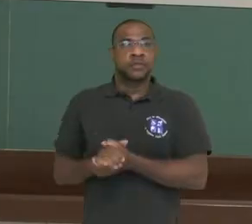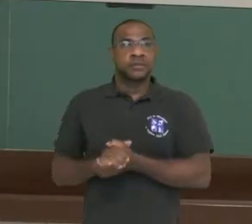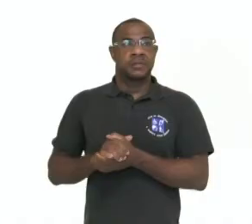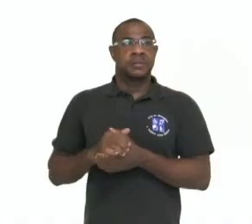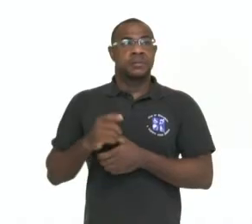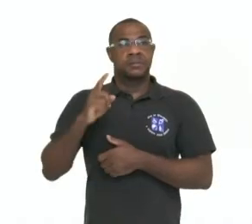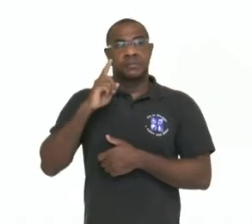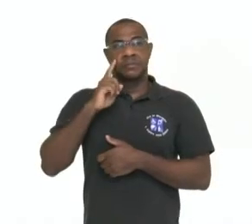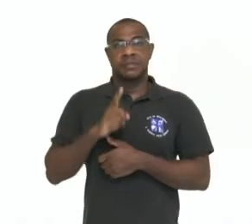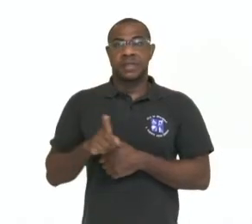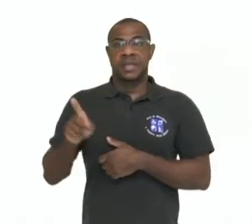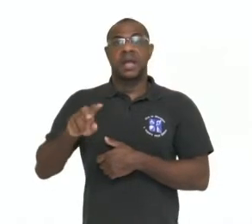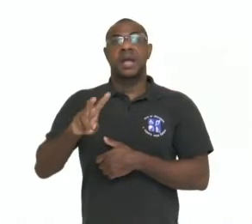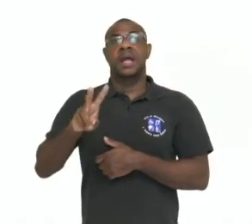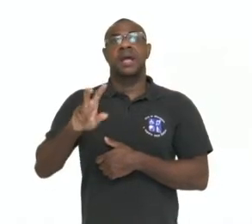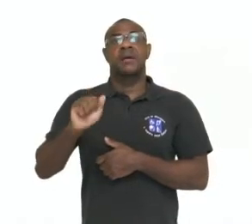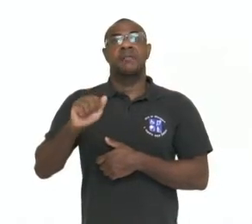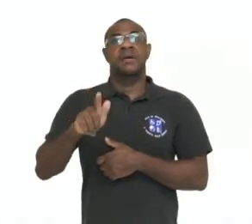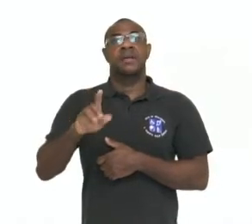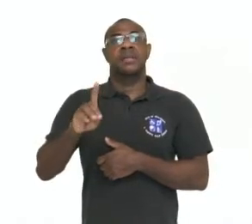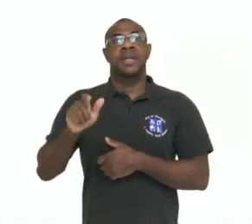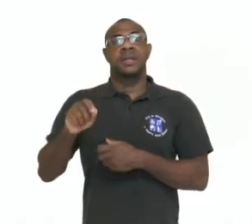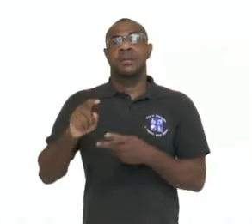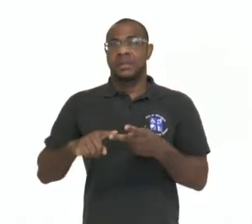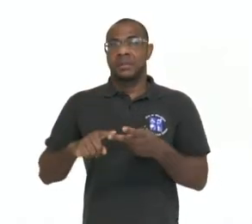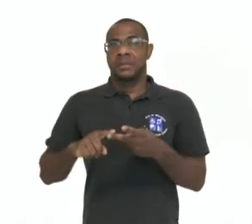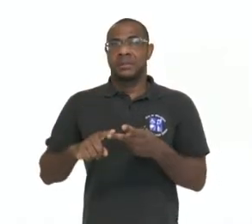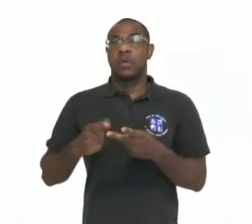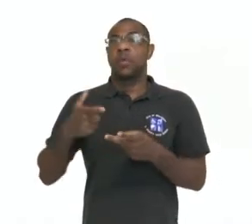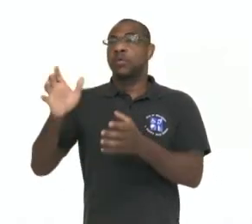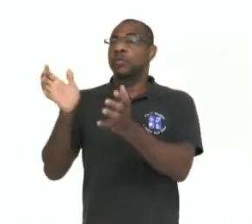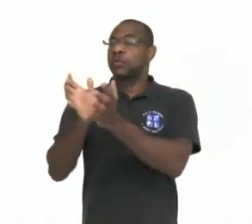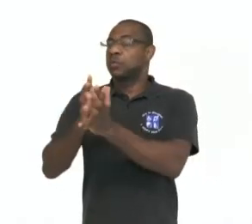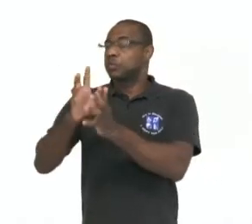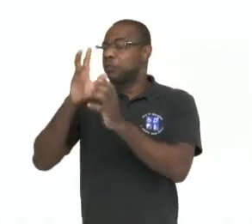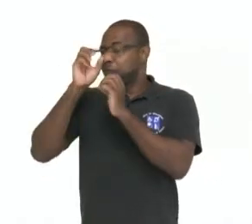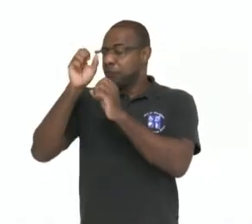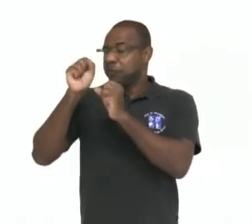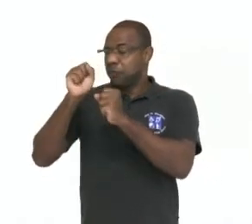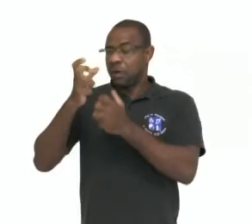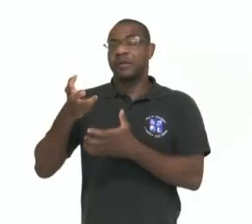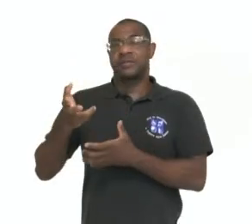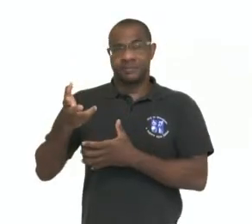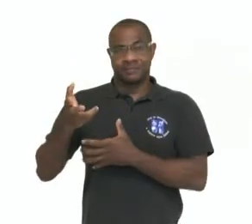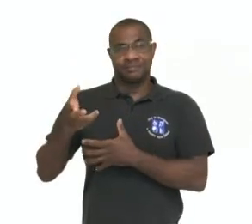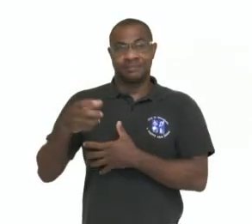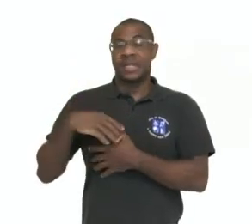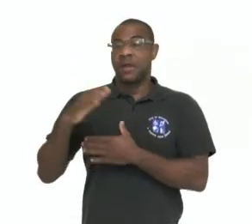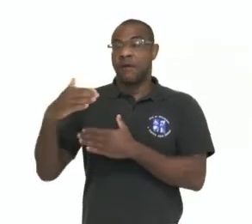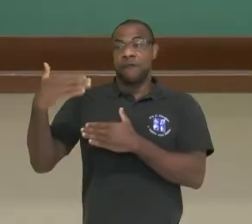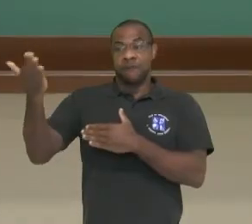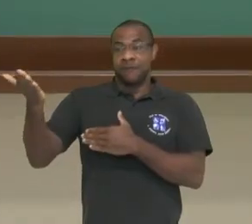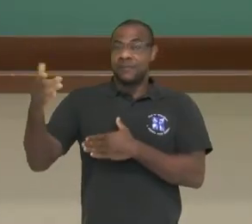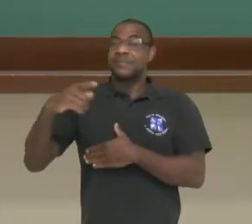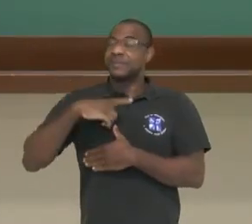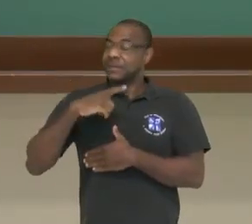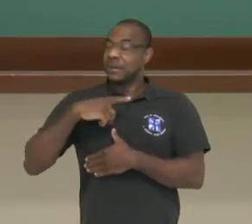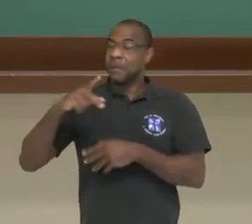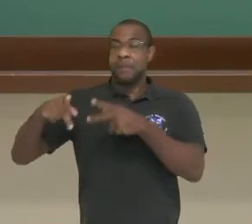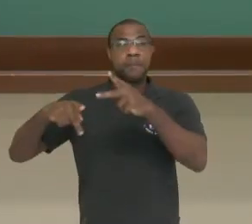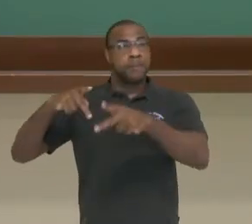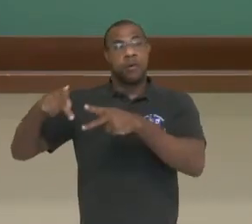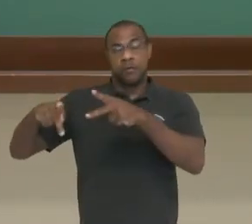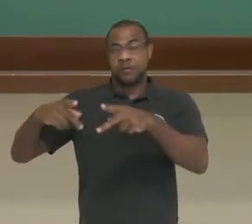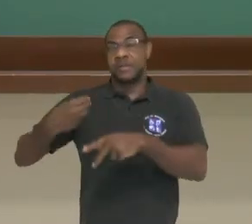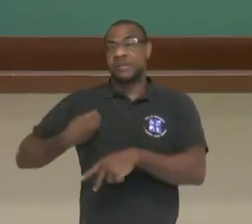ali vândalos, visigodos, ostrogodos, hunos, érulos, povos que viviam no